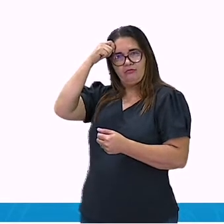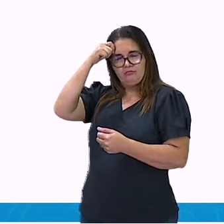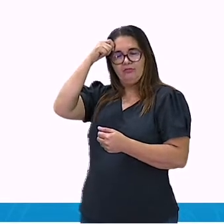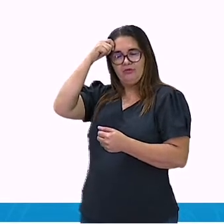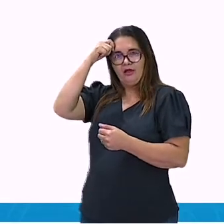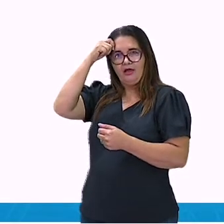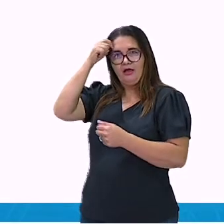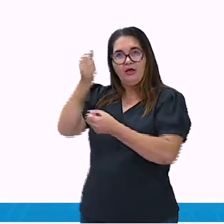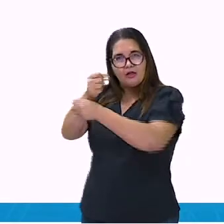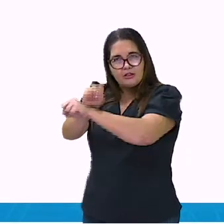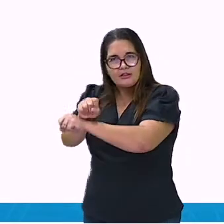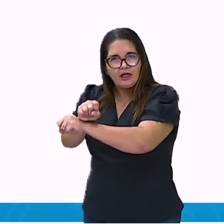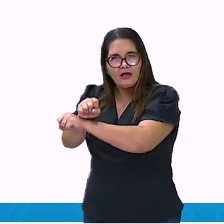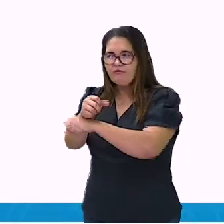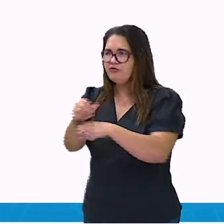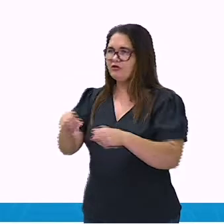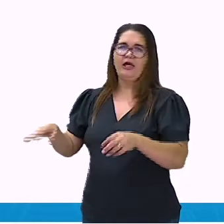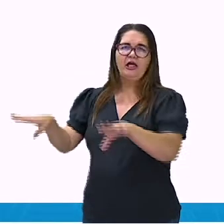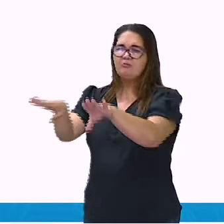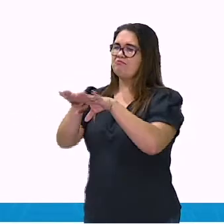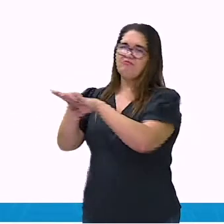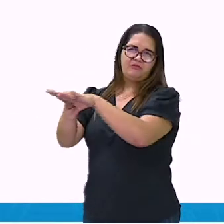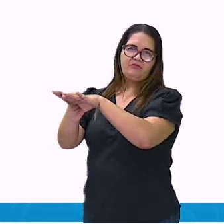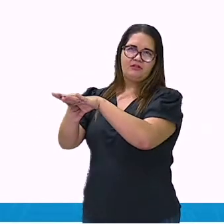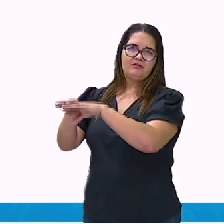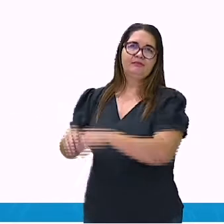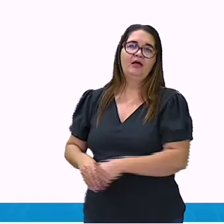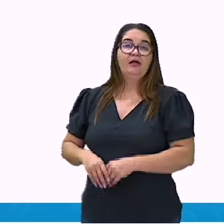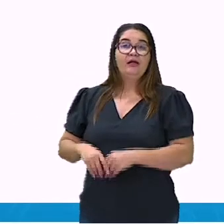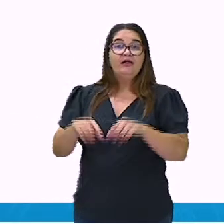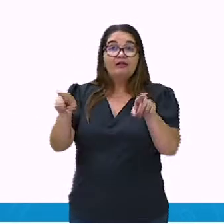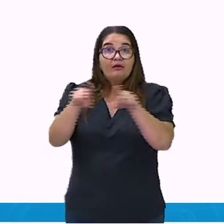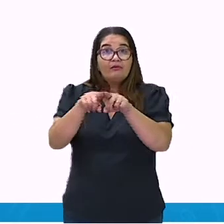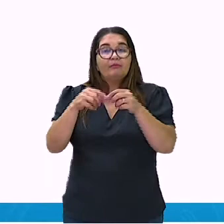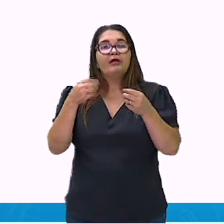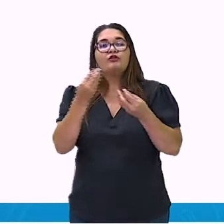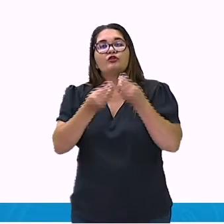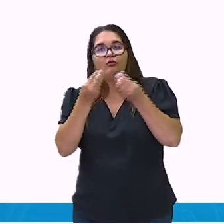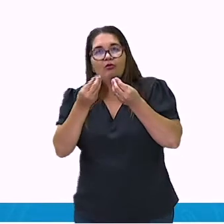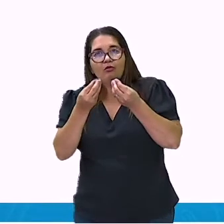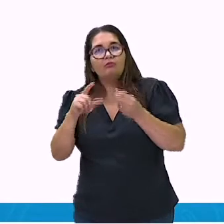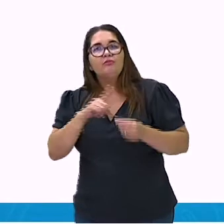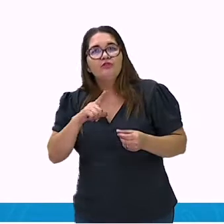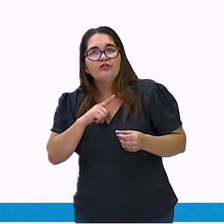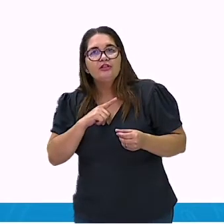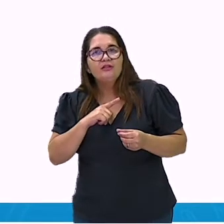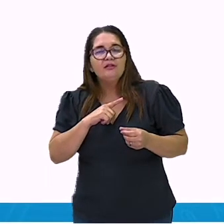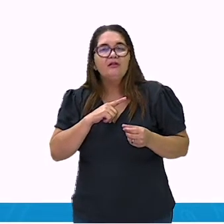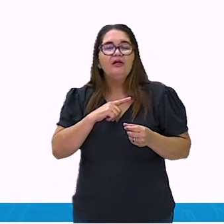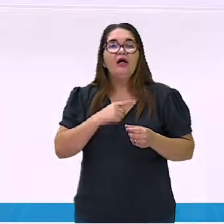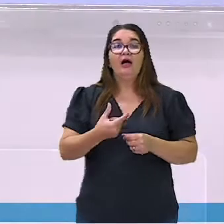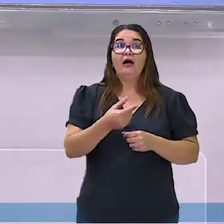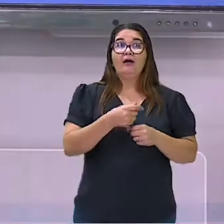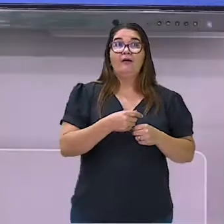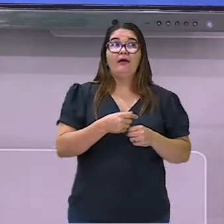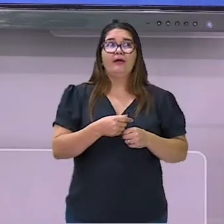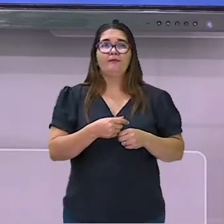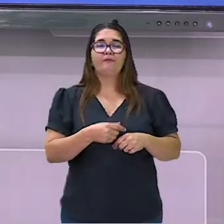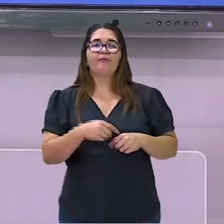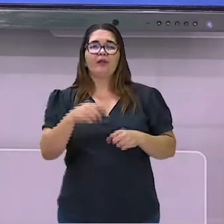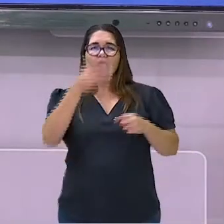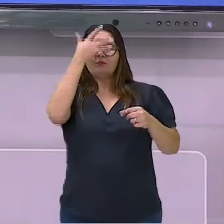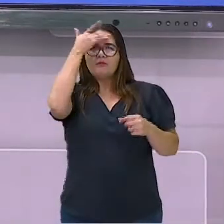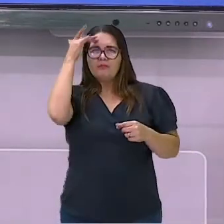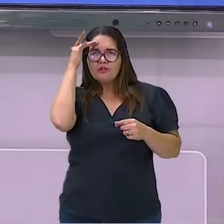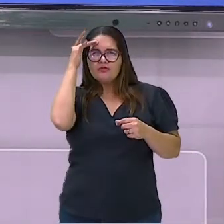trabalho de homens livres, que realizavam tarefas especializadas, como os feitores. O feitor